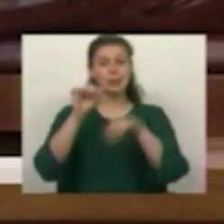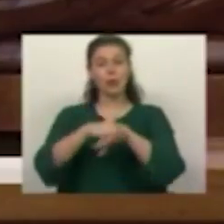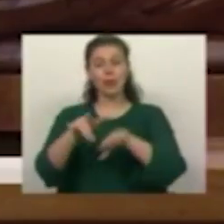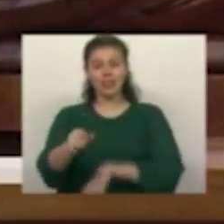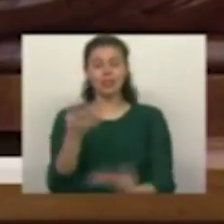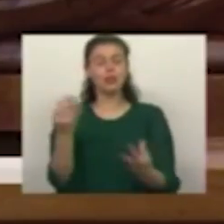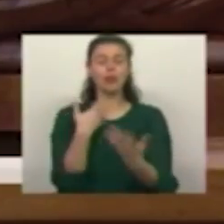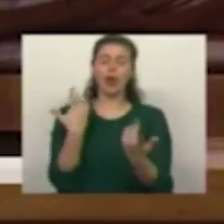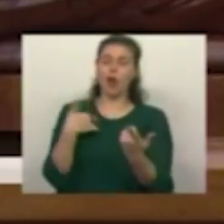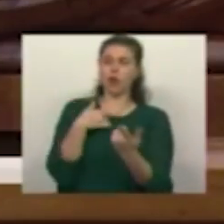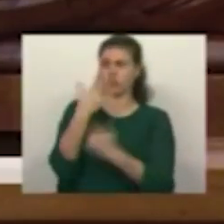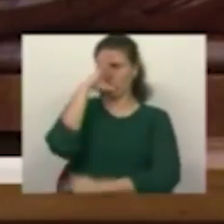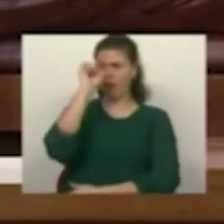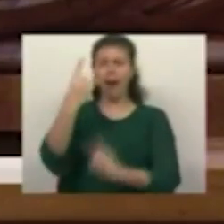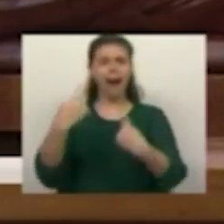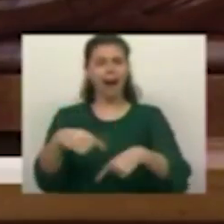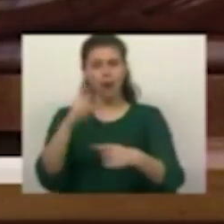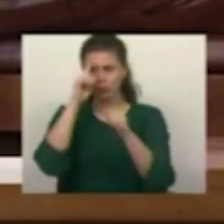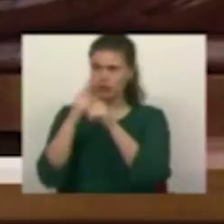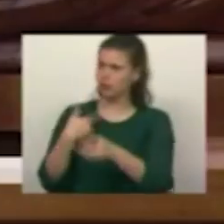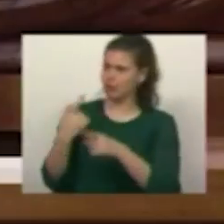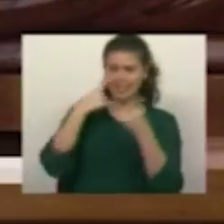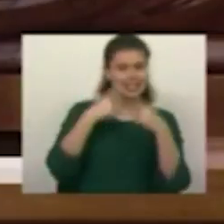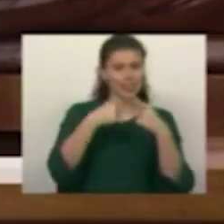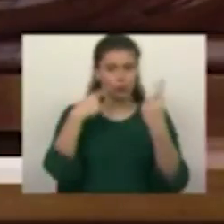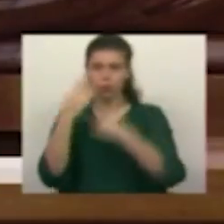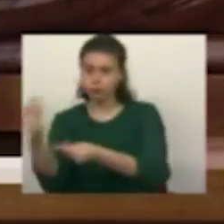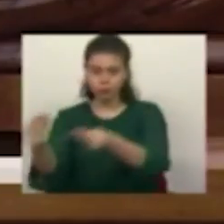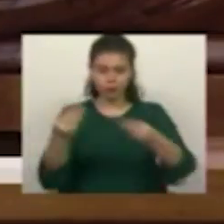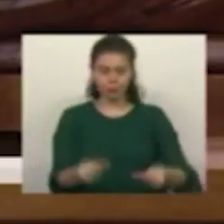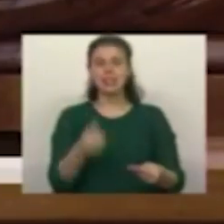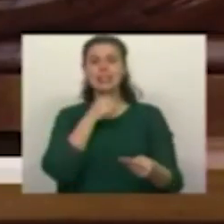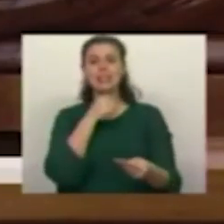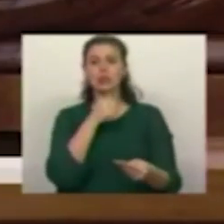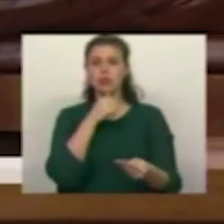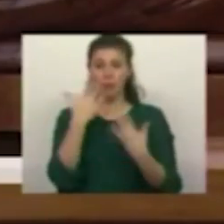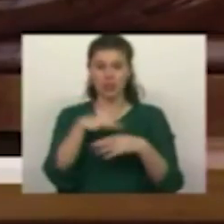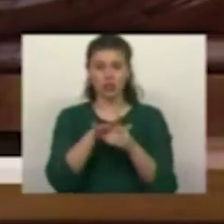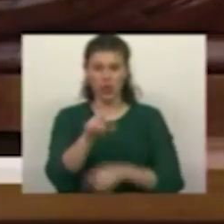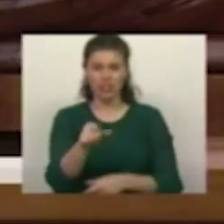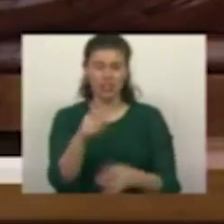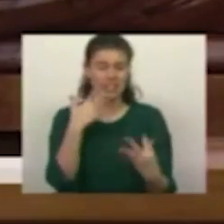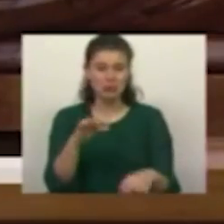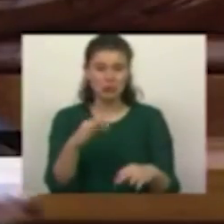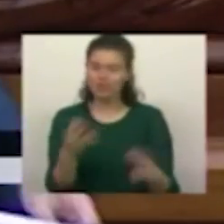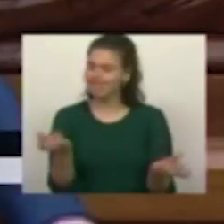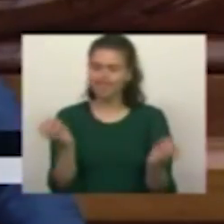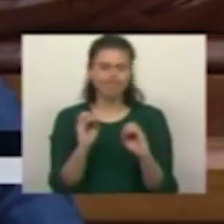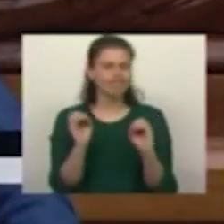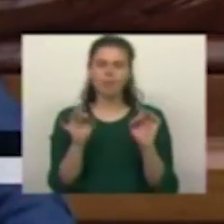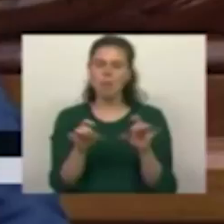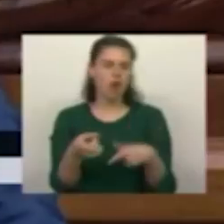isso que, aliás, temos um governo para trazer o interesse público para as decisões, o que neste caso simplesmente não